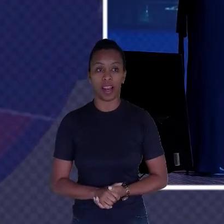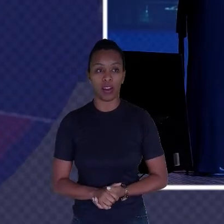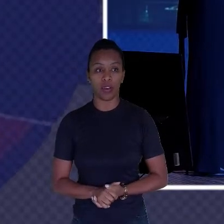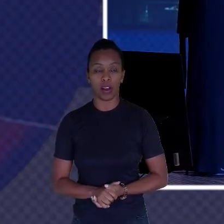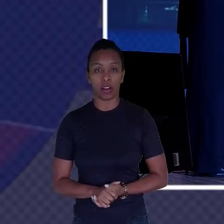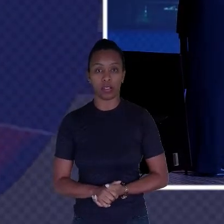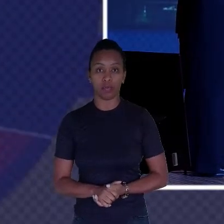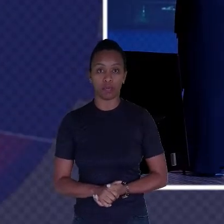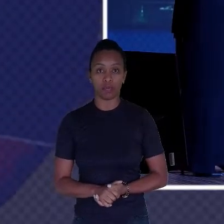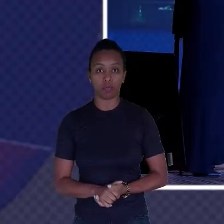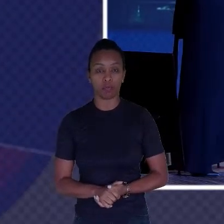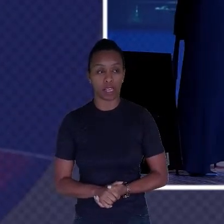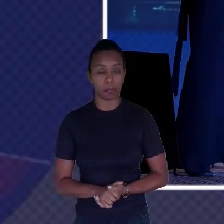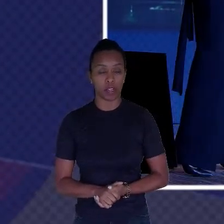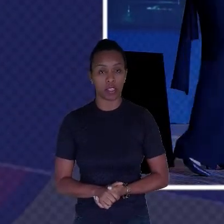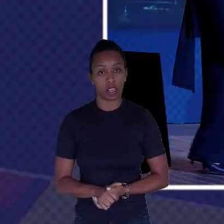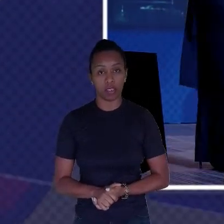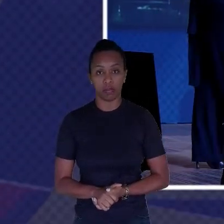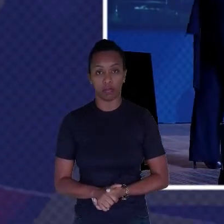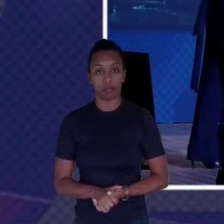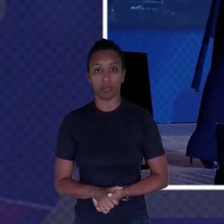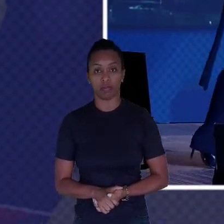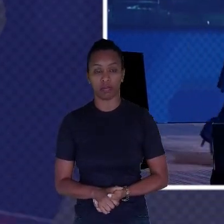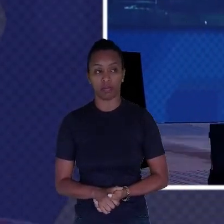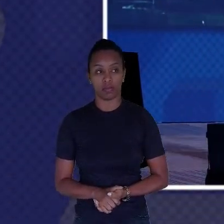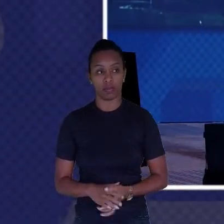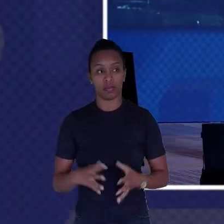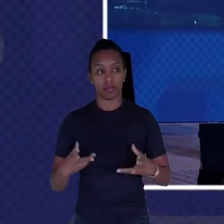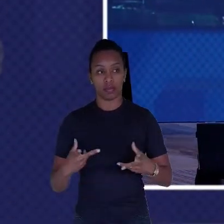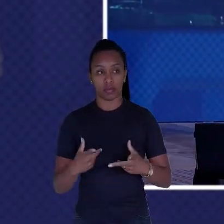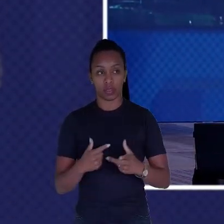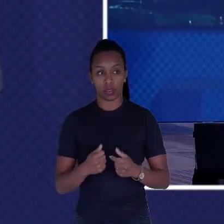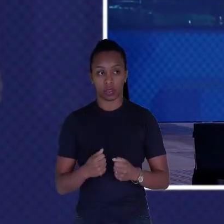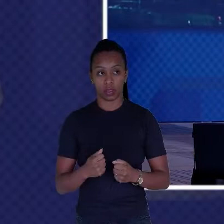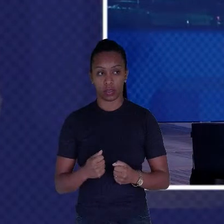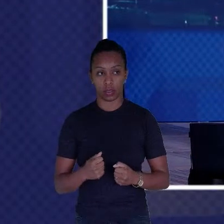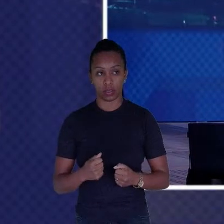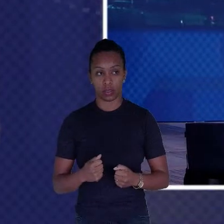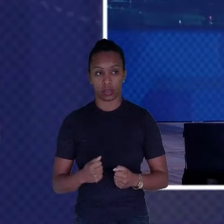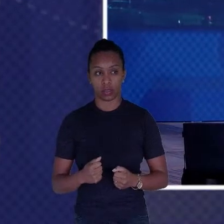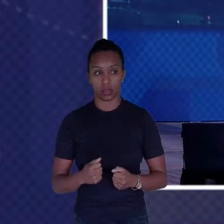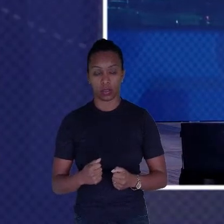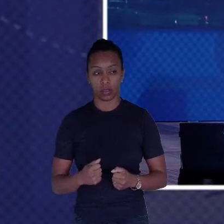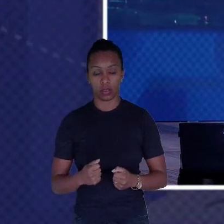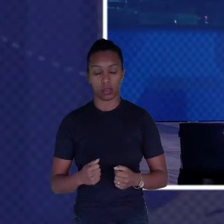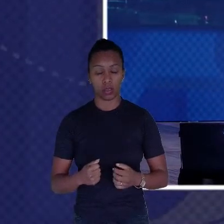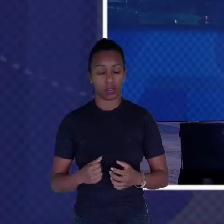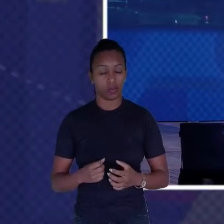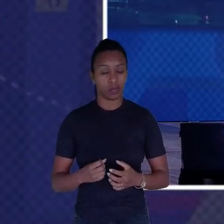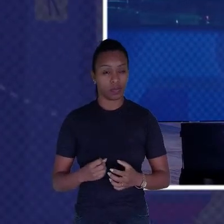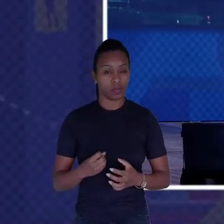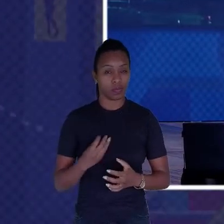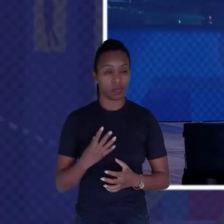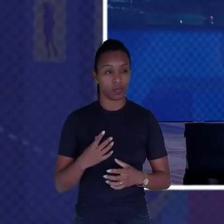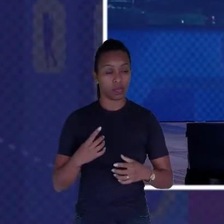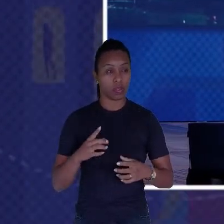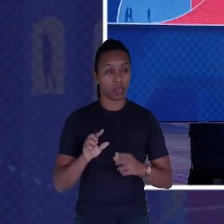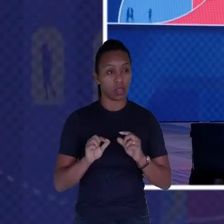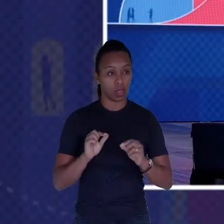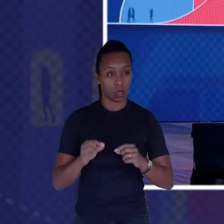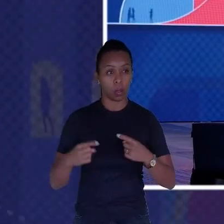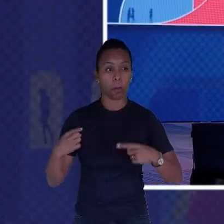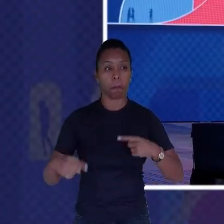rios estão com chanrai mas tá bacana não a maravilhoso e bom gente o progresso é uma escolha política